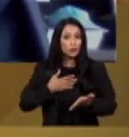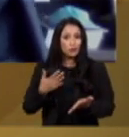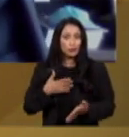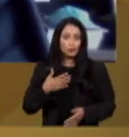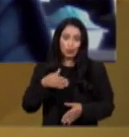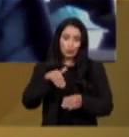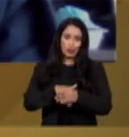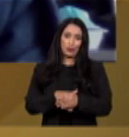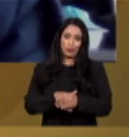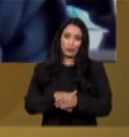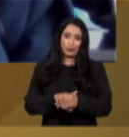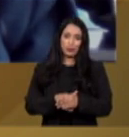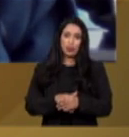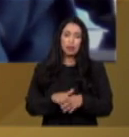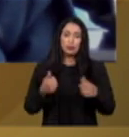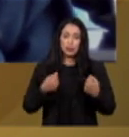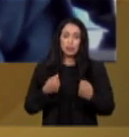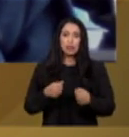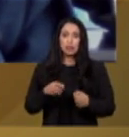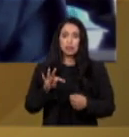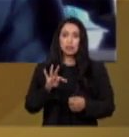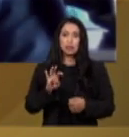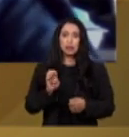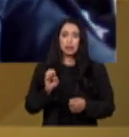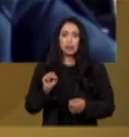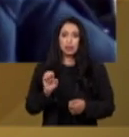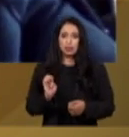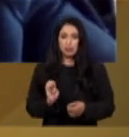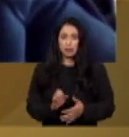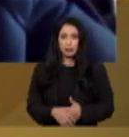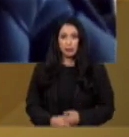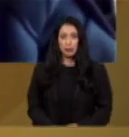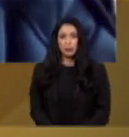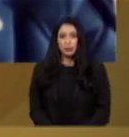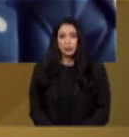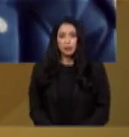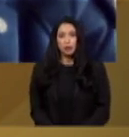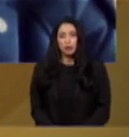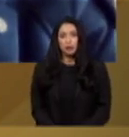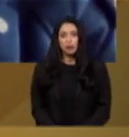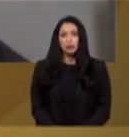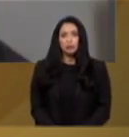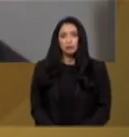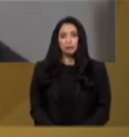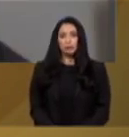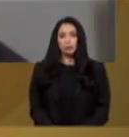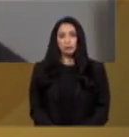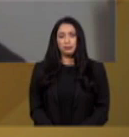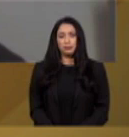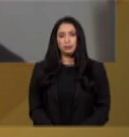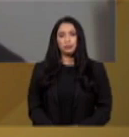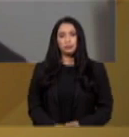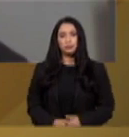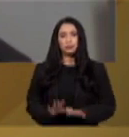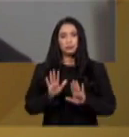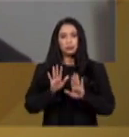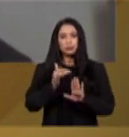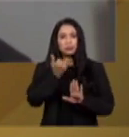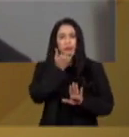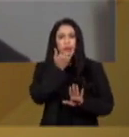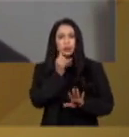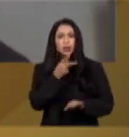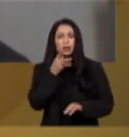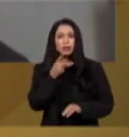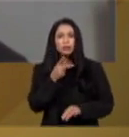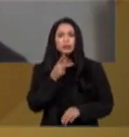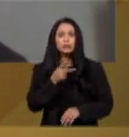voto. Presidente. Pois não, ministro Fux. Eu gostaria só de abordar um